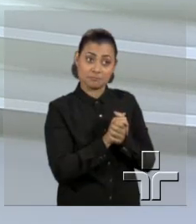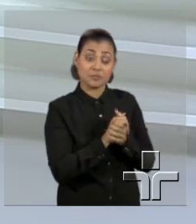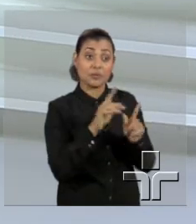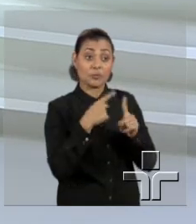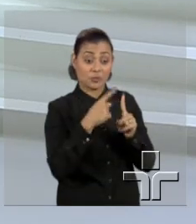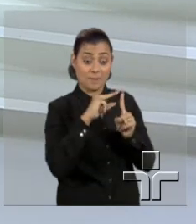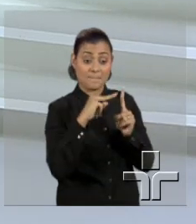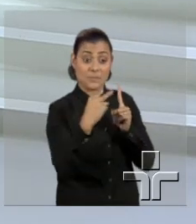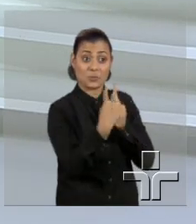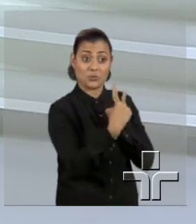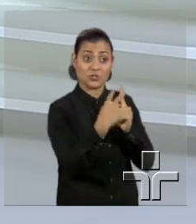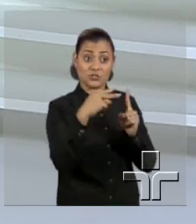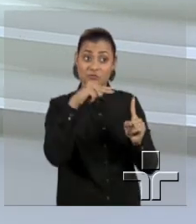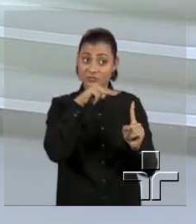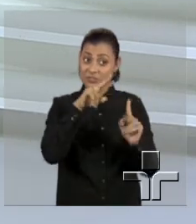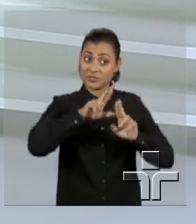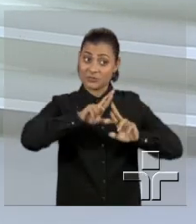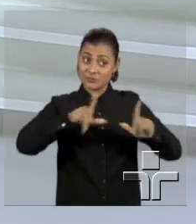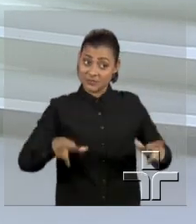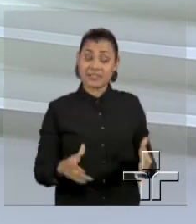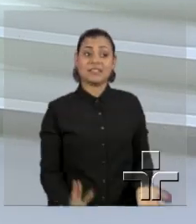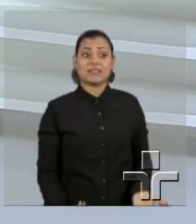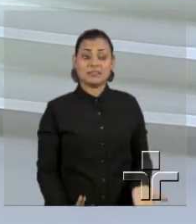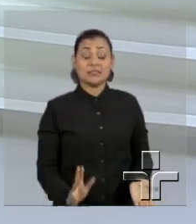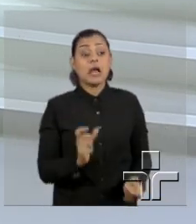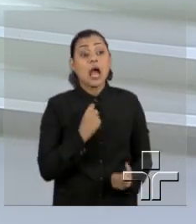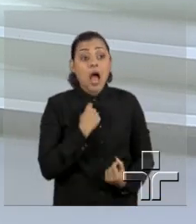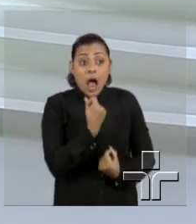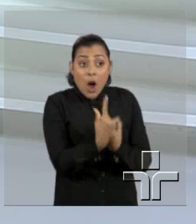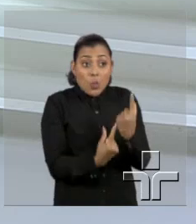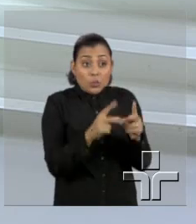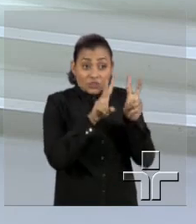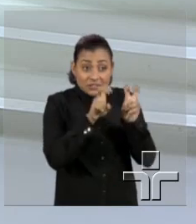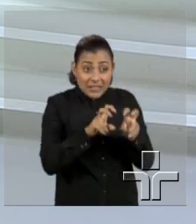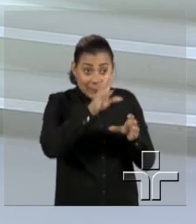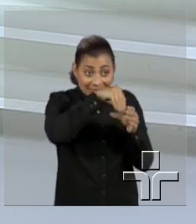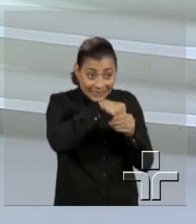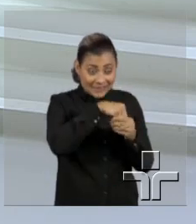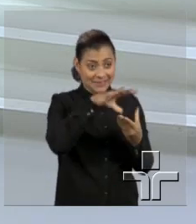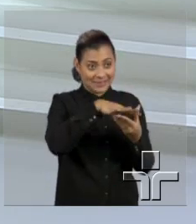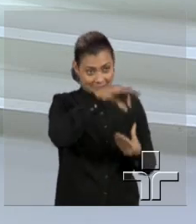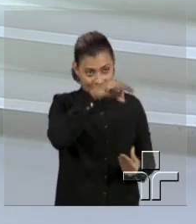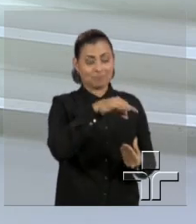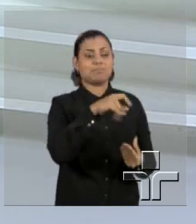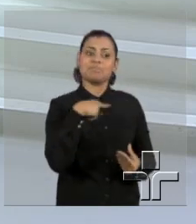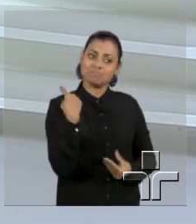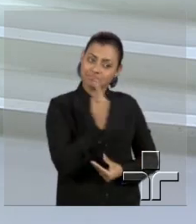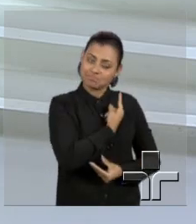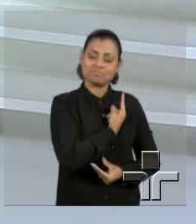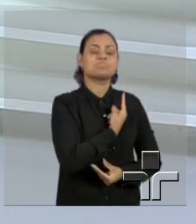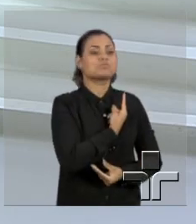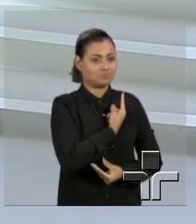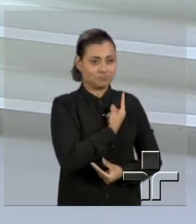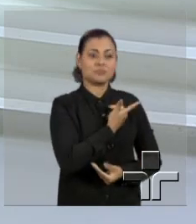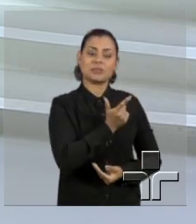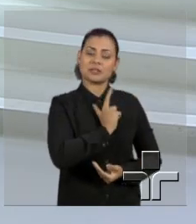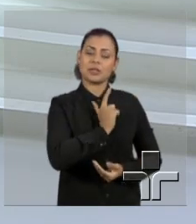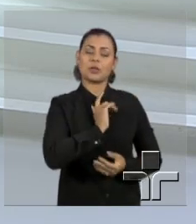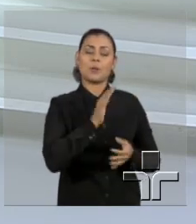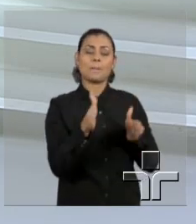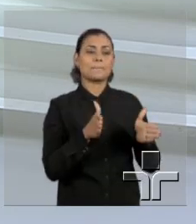a partir de um ponto. A partir de alguns aspectos da democracia, alguns princípios, nós estamos vivendo uma